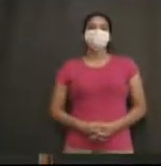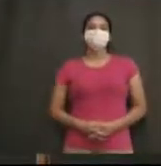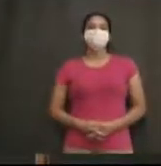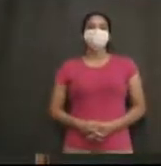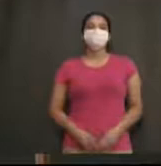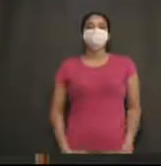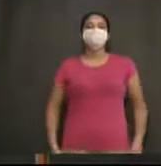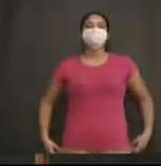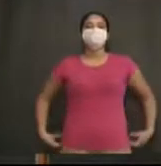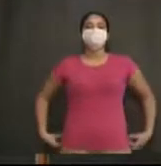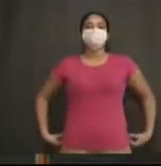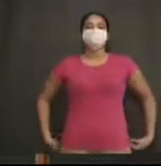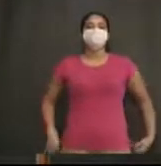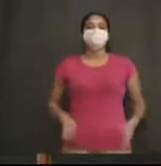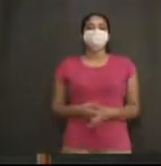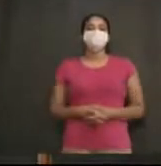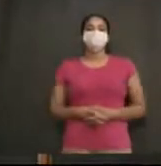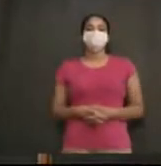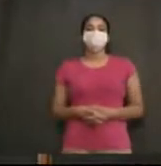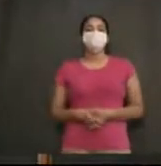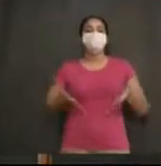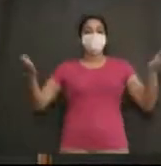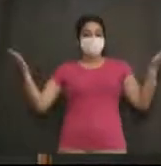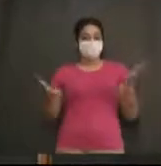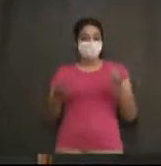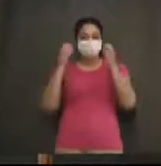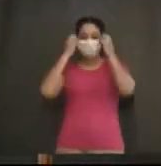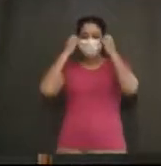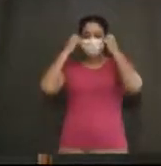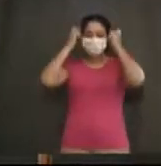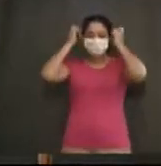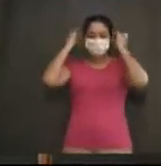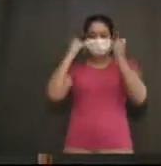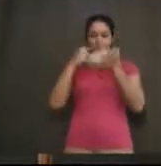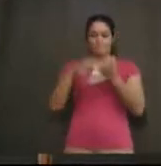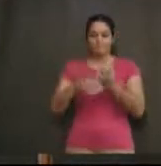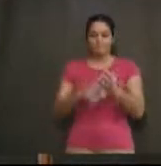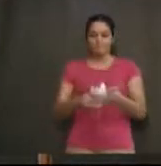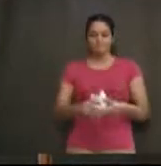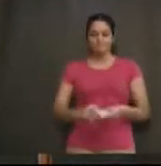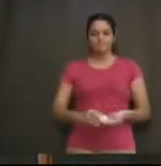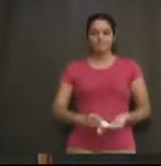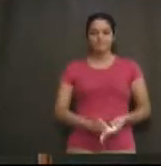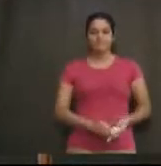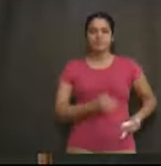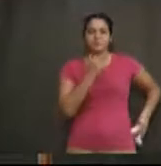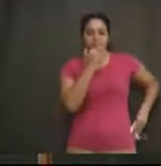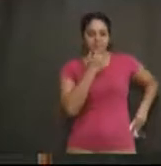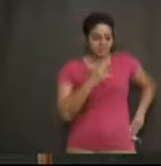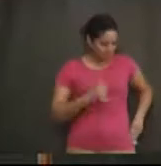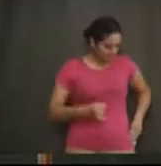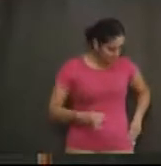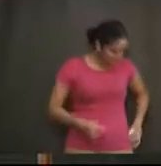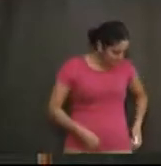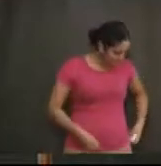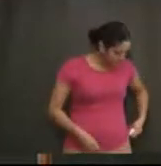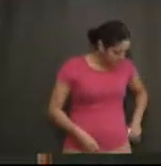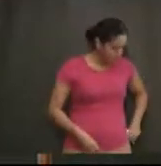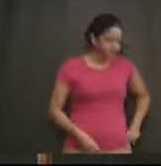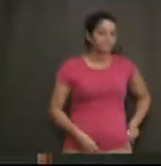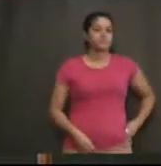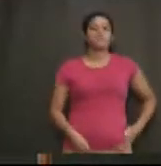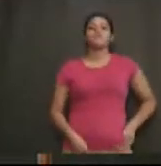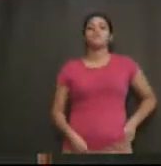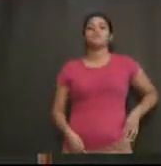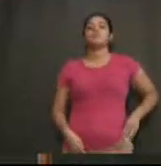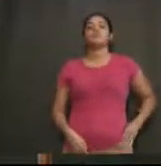o presidente do Centro Acadêmico de Matemática do ICEM, da UFPA Campus de Belém, o discente Jonathan do